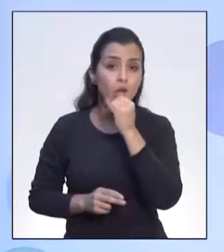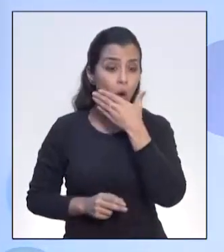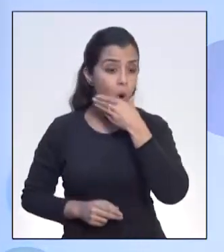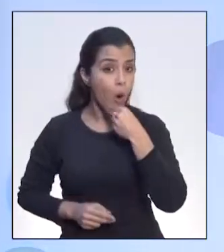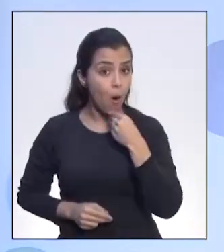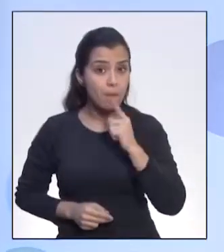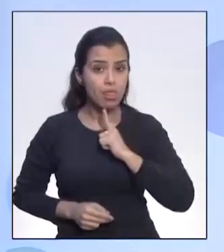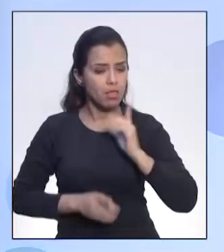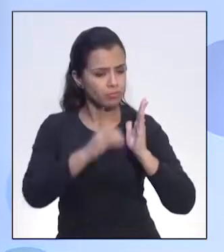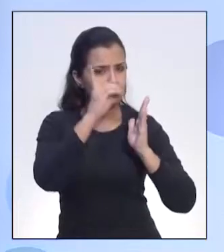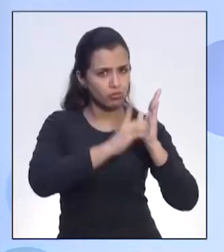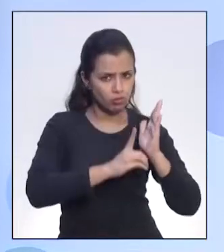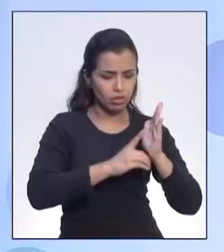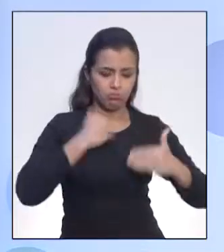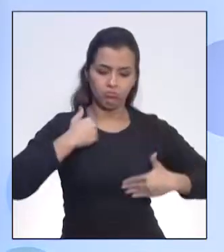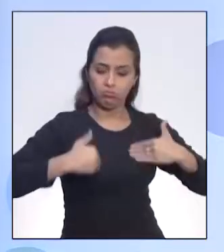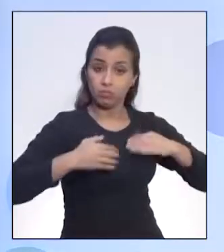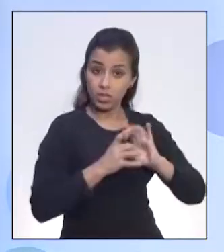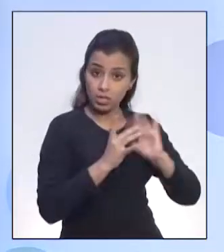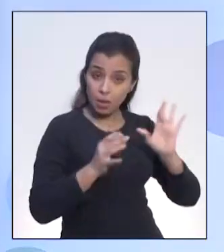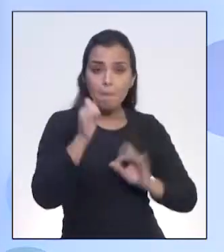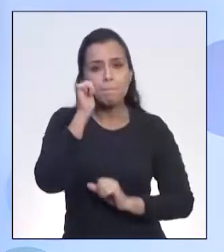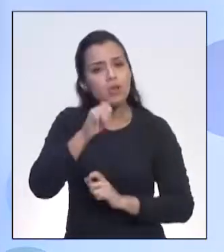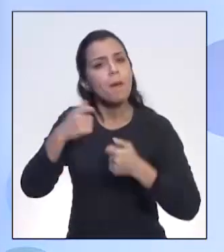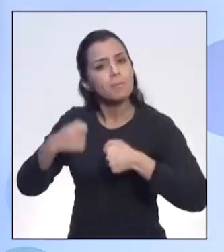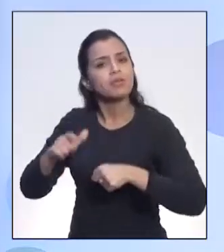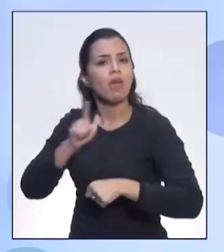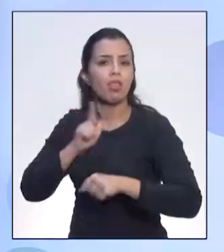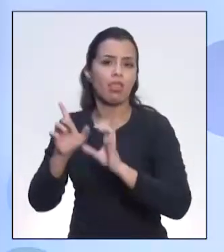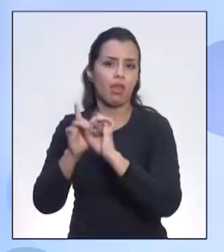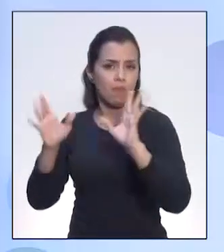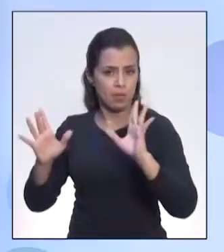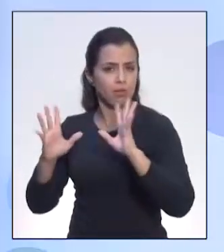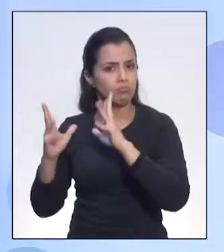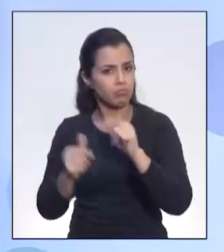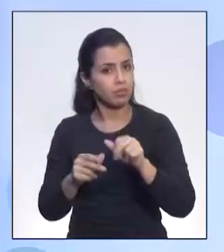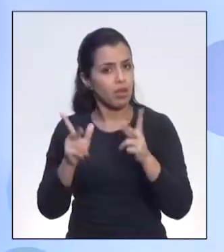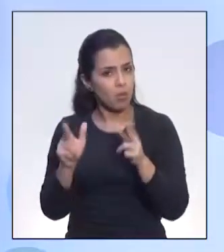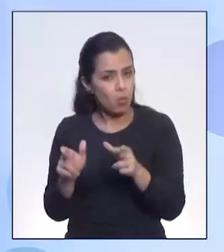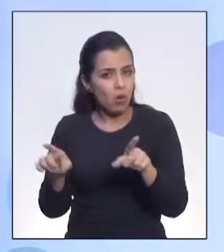homens têm direito à integridade física, as mulheres também têm. Todos nós